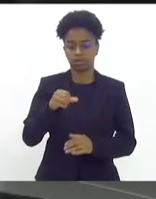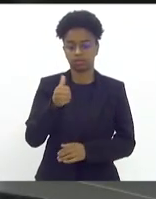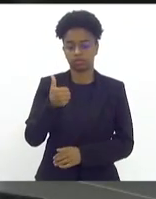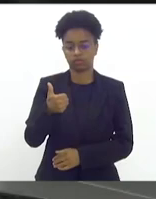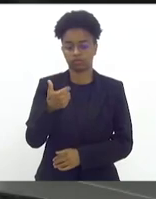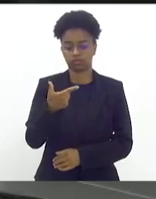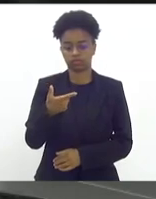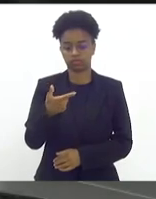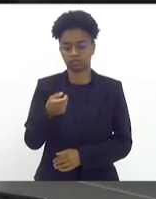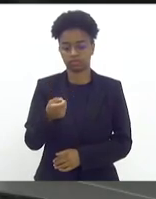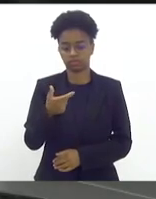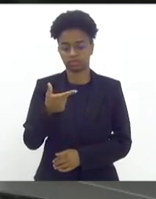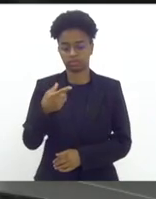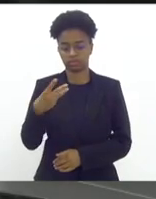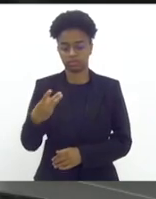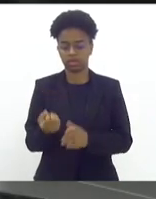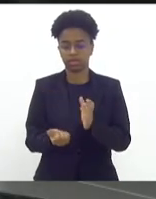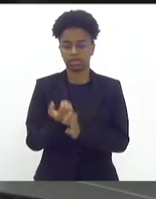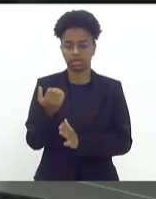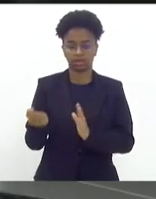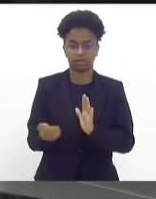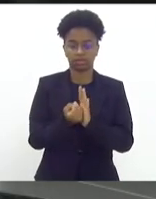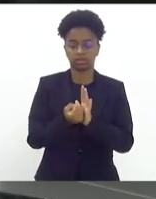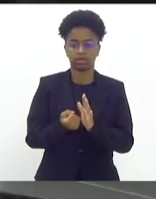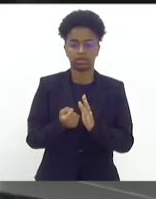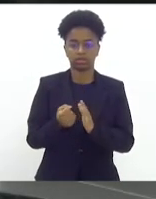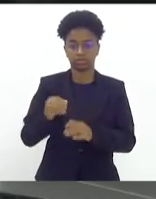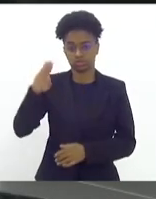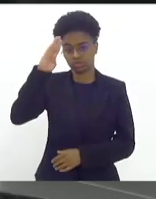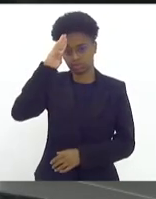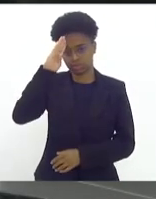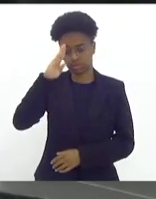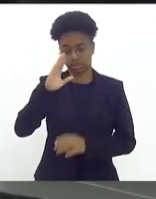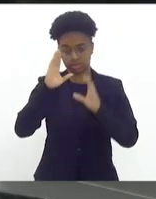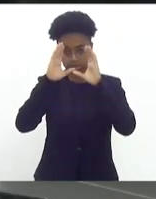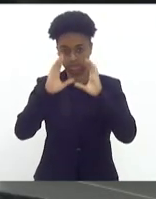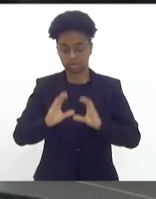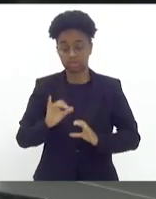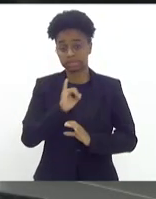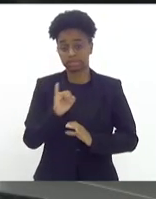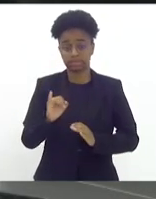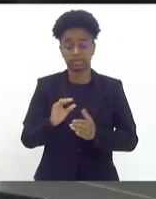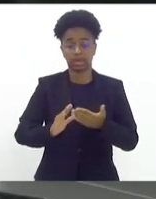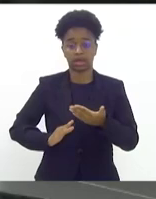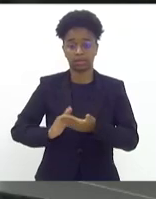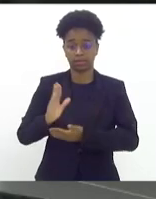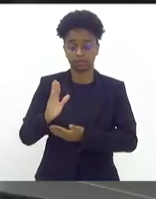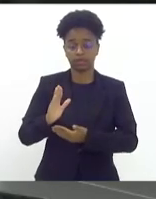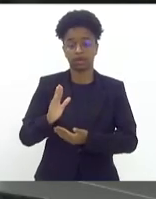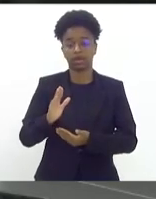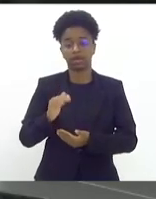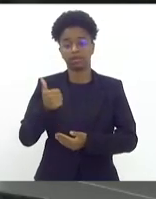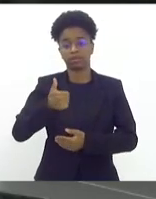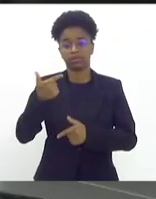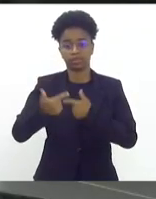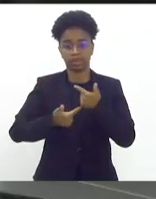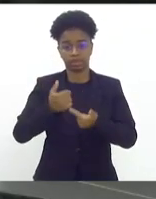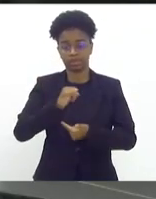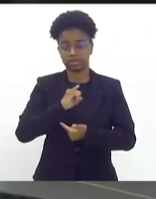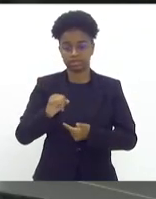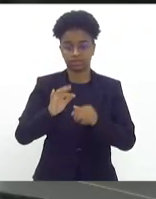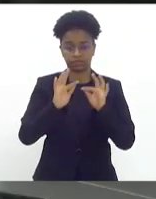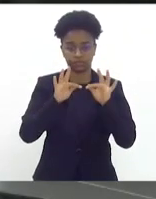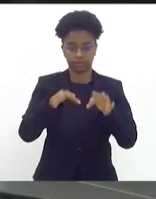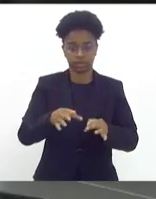deputado Rodrigo Amorim, que cria o selo Soldado Cidadão para empresas que admitirem para o primeiro emprego cidadãos que estão finalizando o cumprimento de serviço militar obrigatório